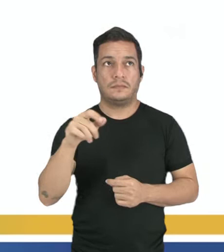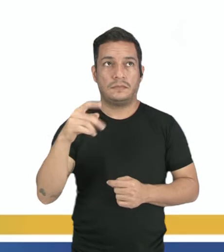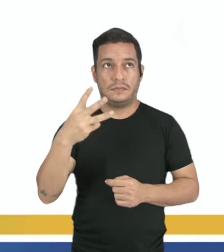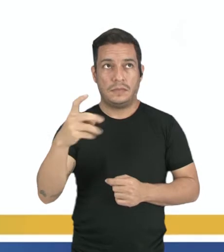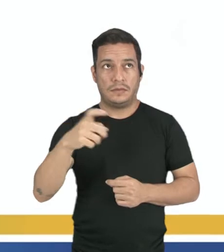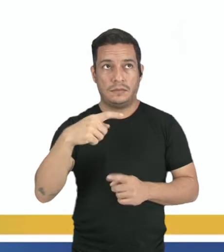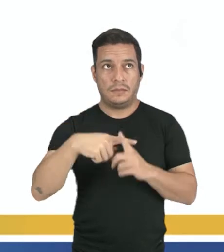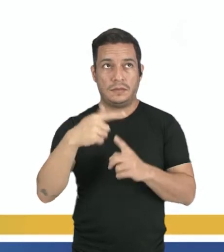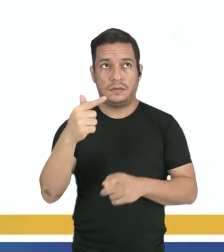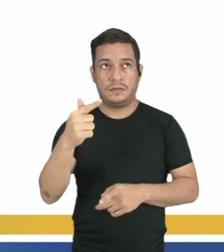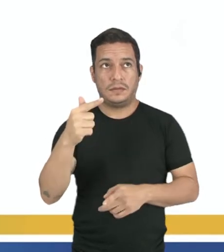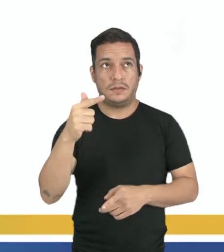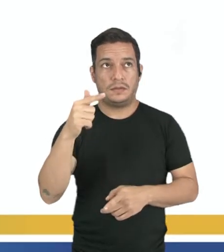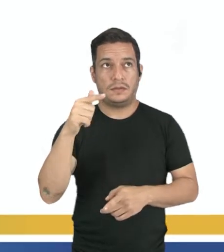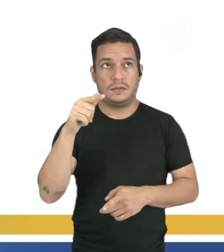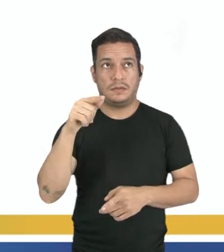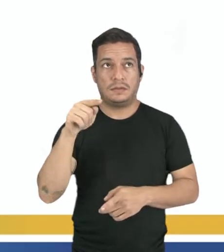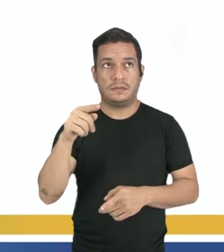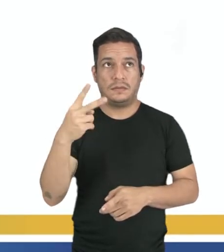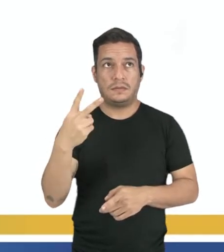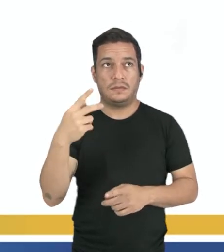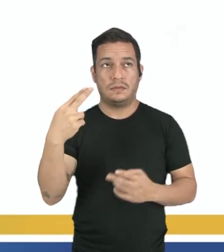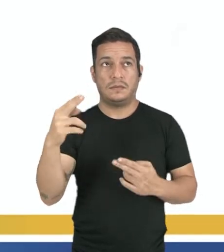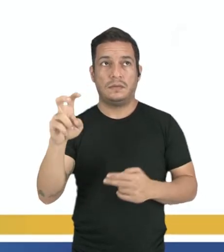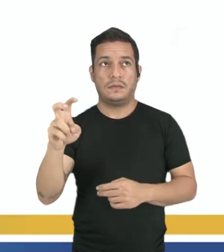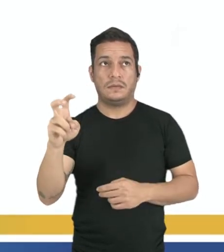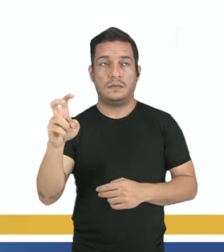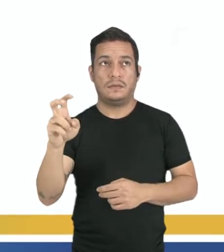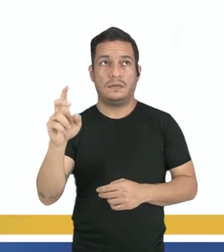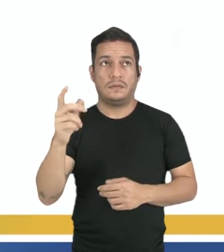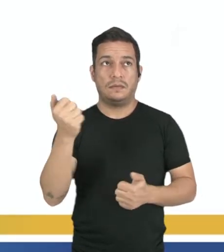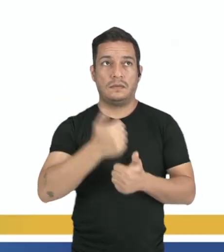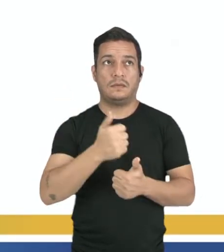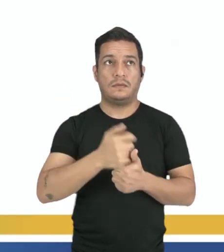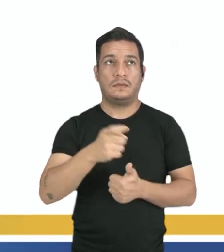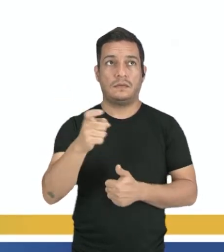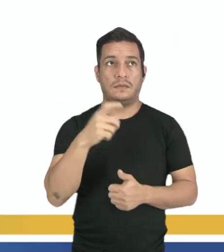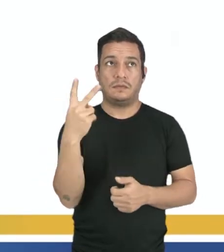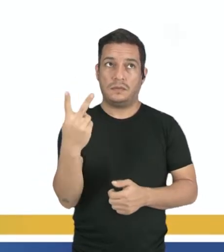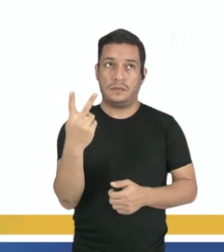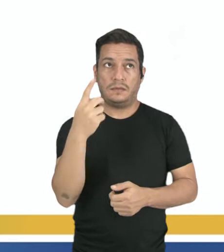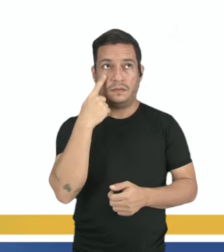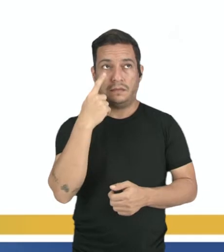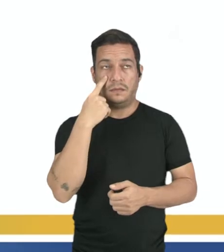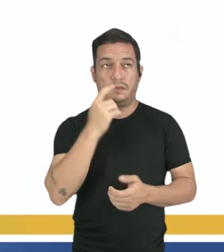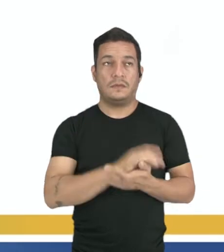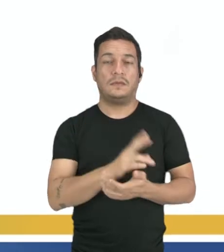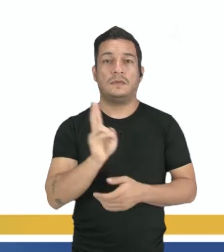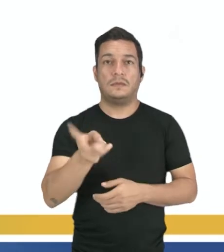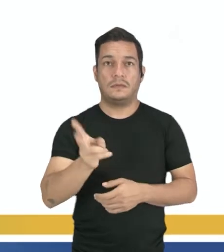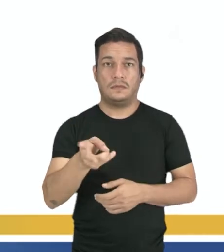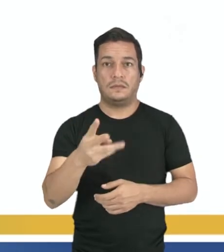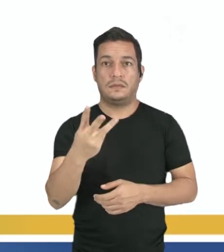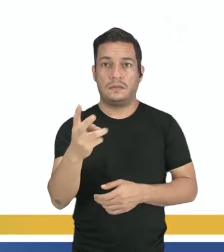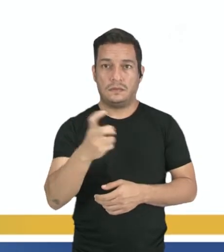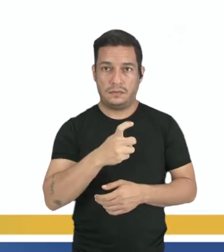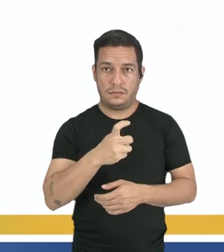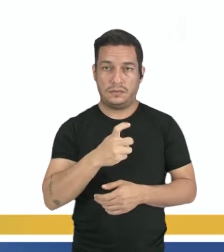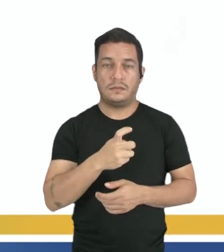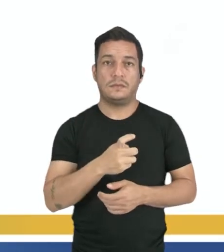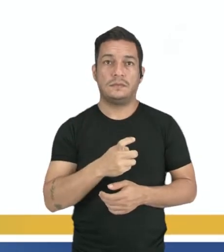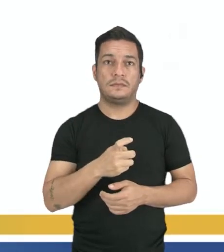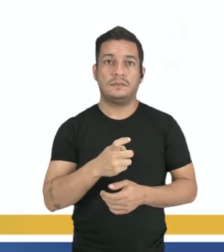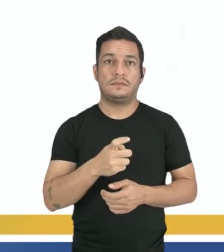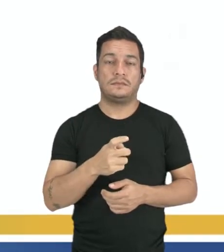a 5, nós vamos substituir o valor de y por 2. Então, veja aí o que nós faremos. Manteremos o 3x,